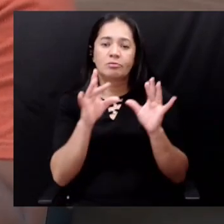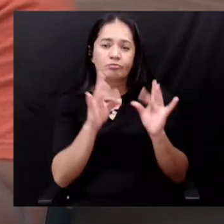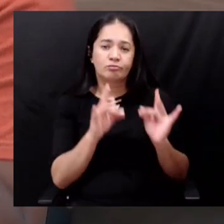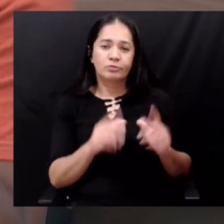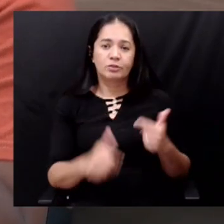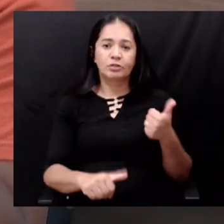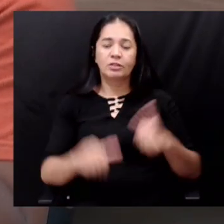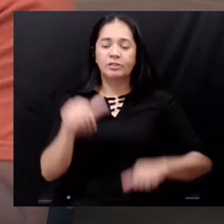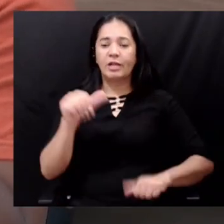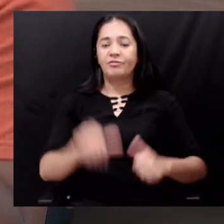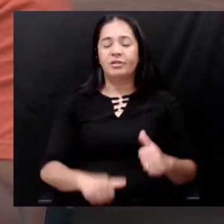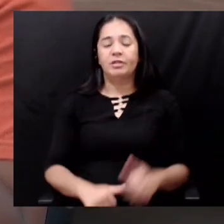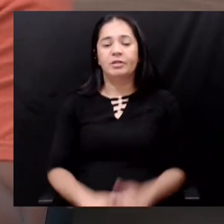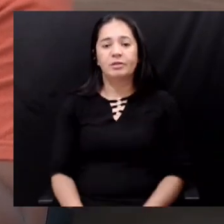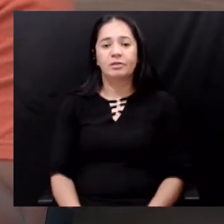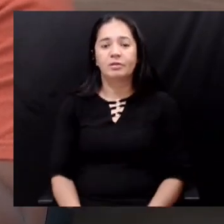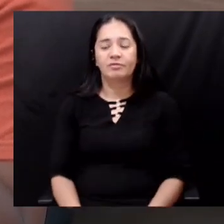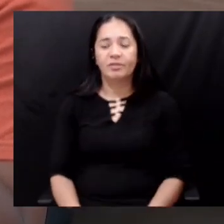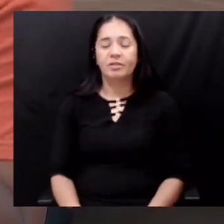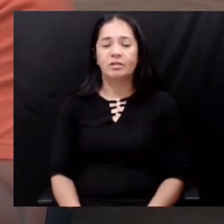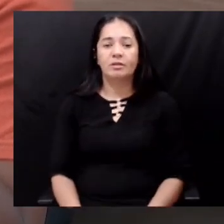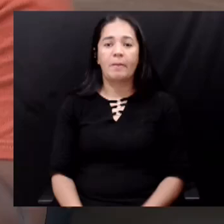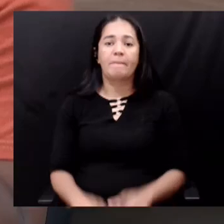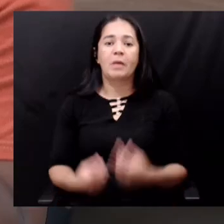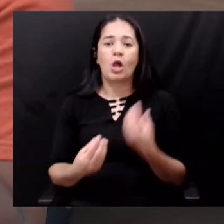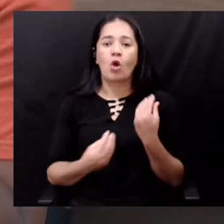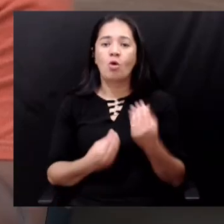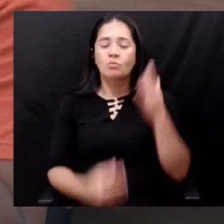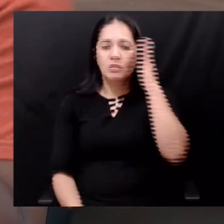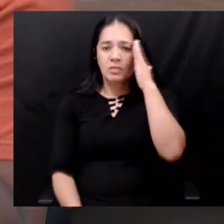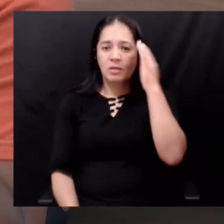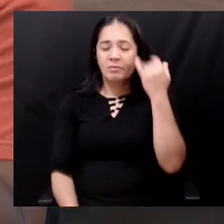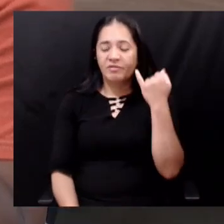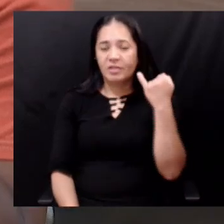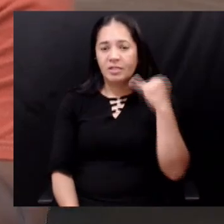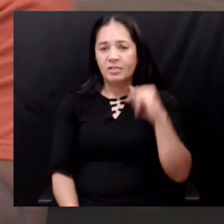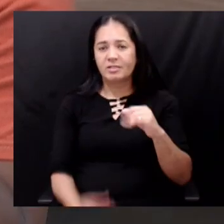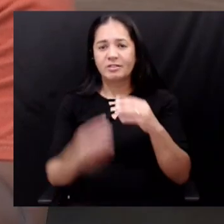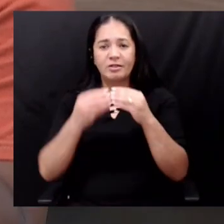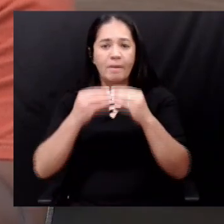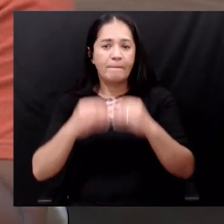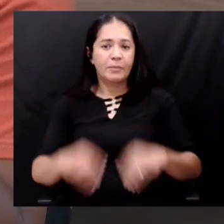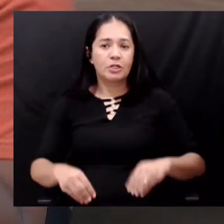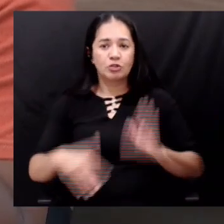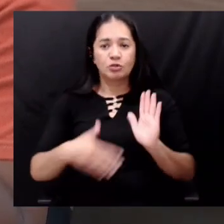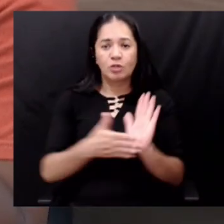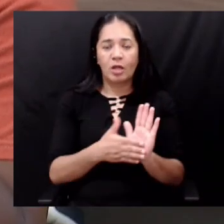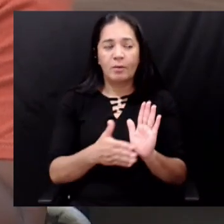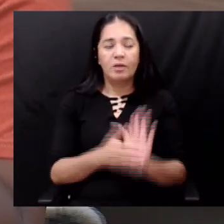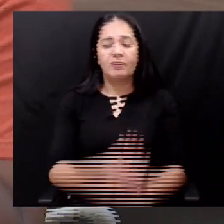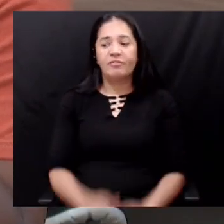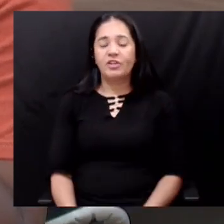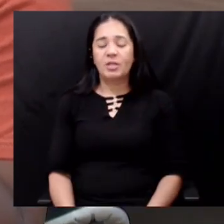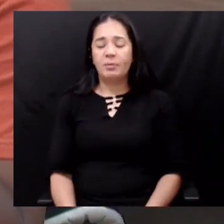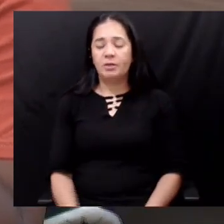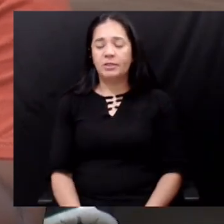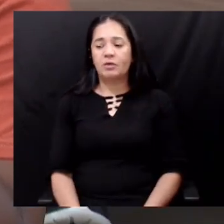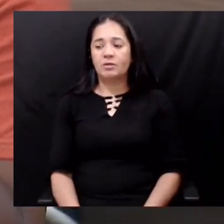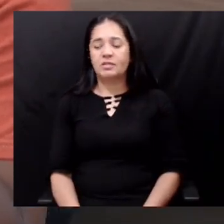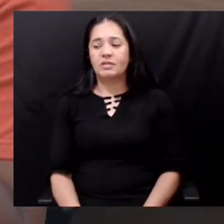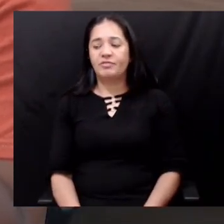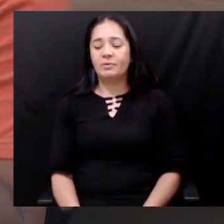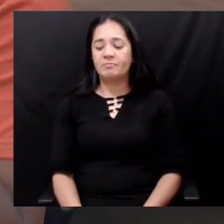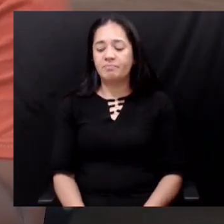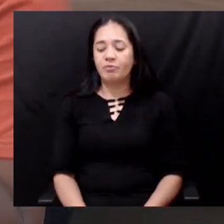se isso fere, de alguma maneira, a proposta, enfim. Tem cursinhos, uma